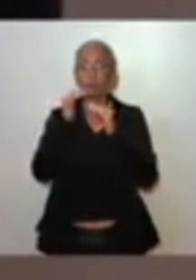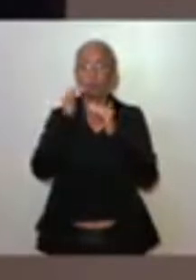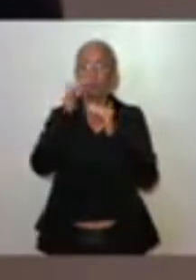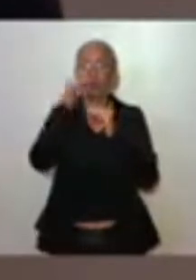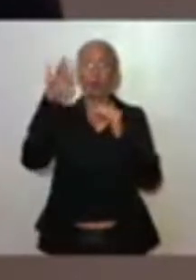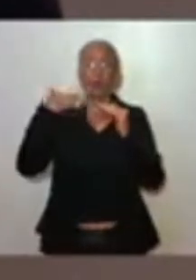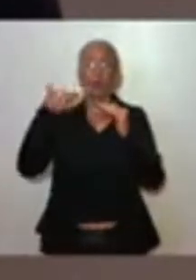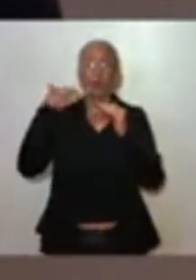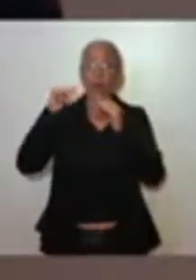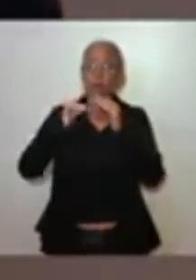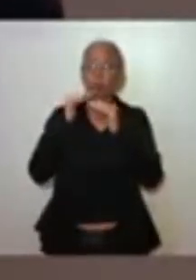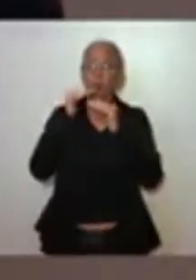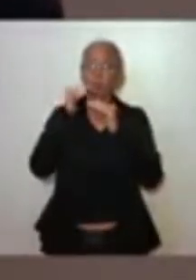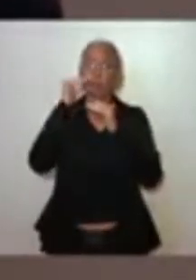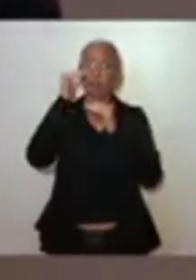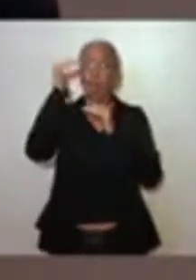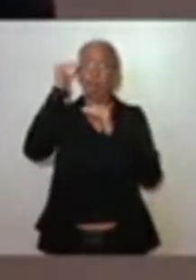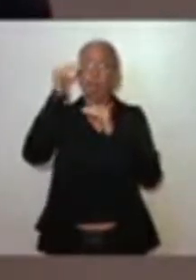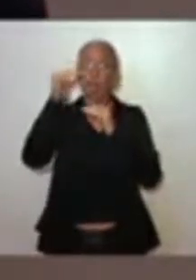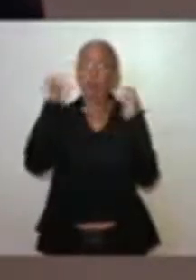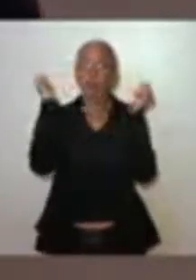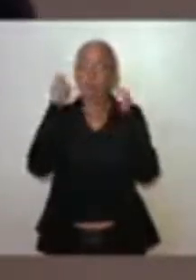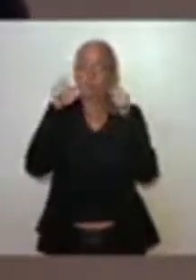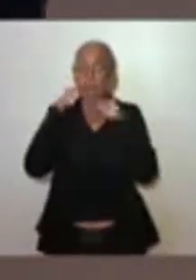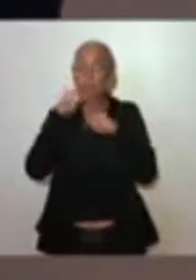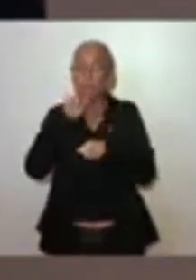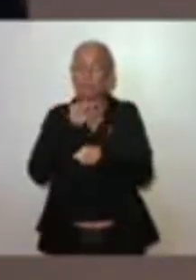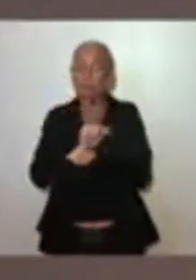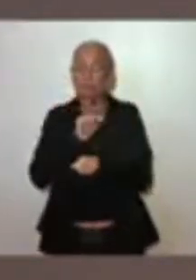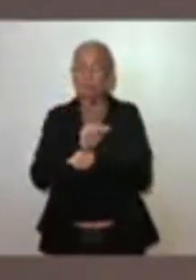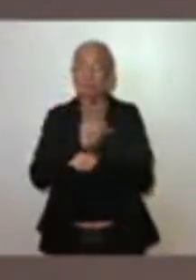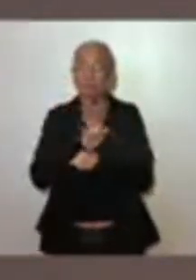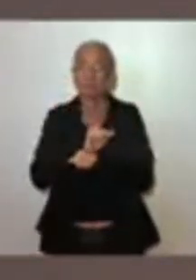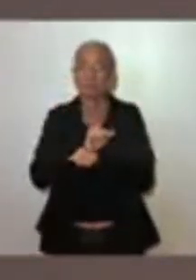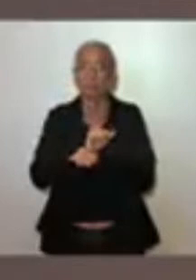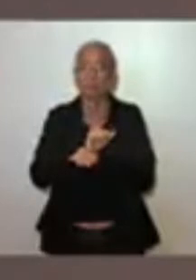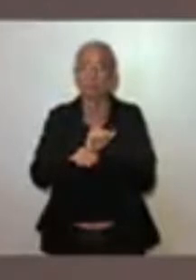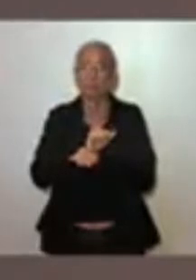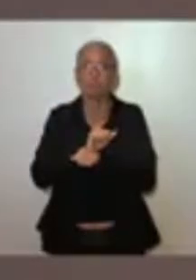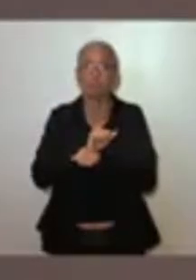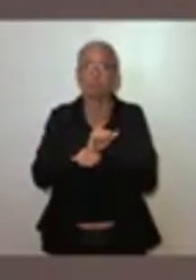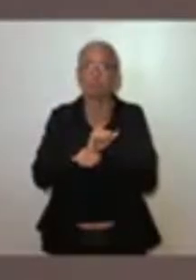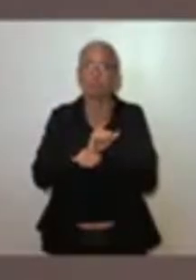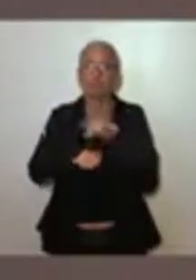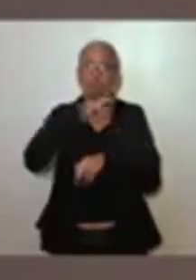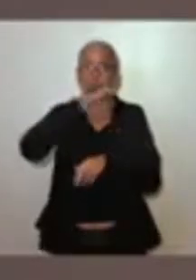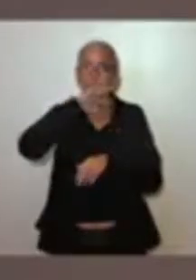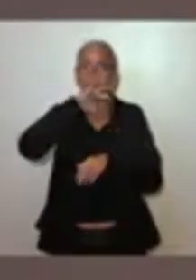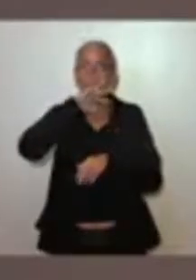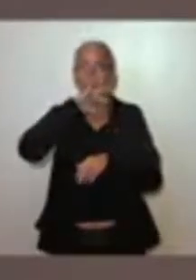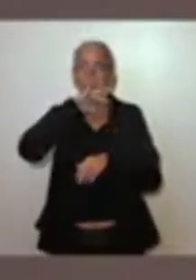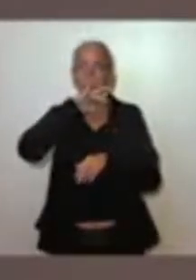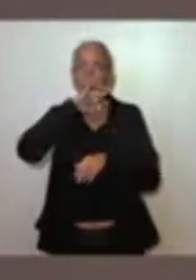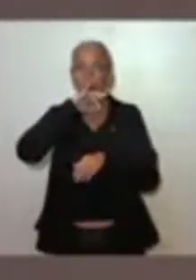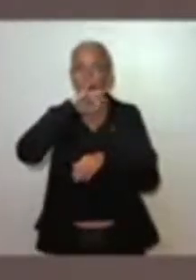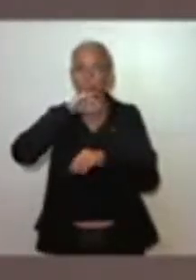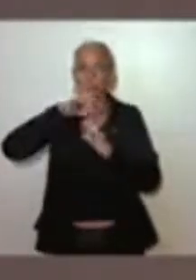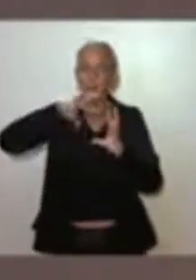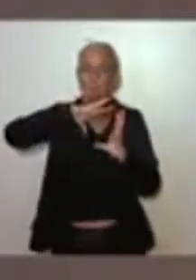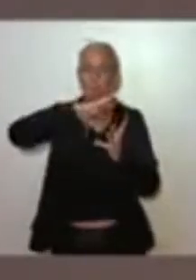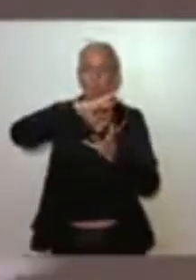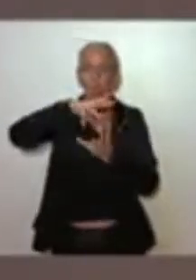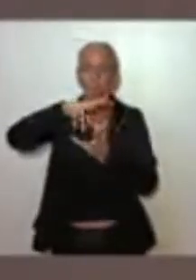esse nós não conseguimos conter isso nós vamos ter todas as consequências do aquecimento